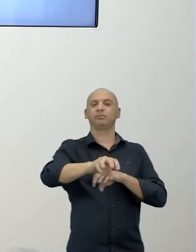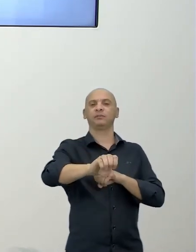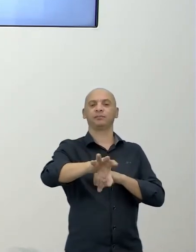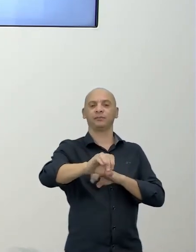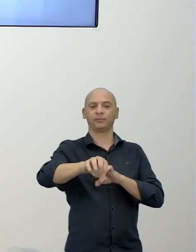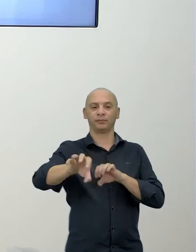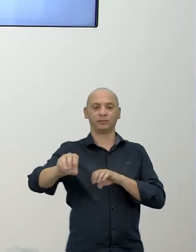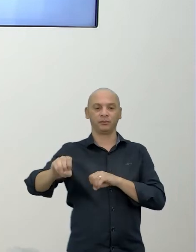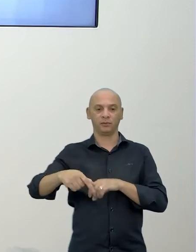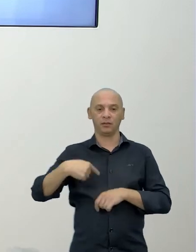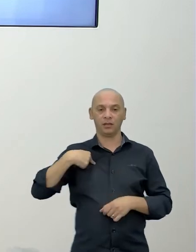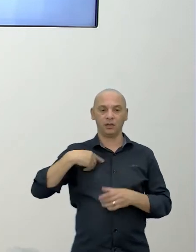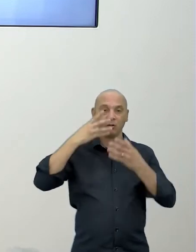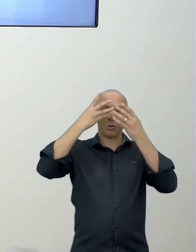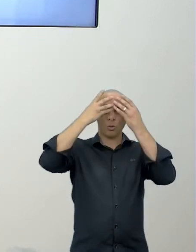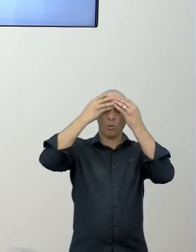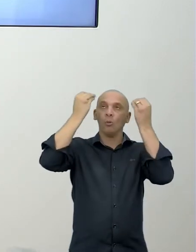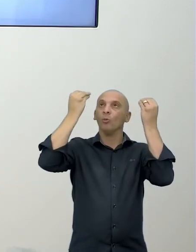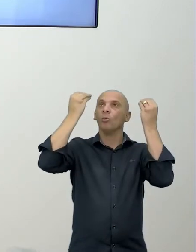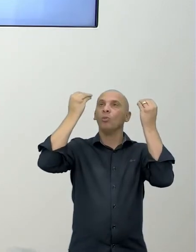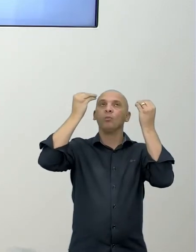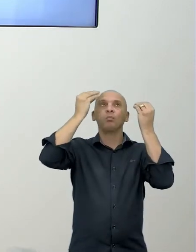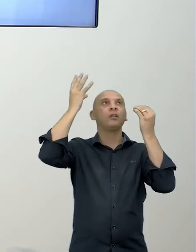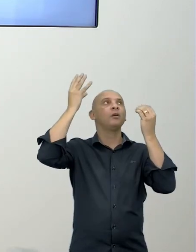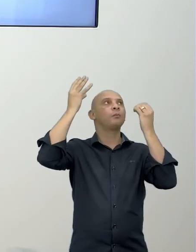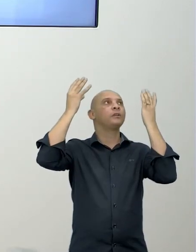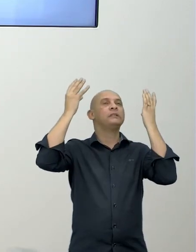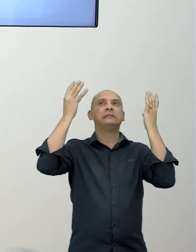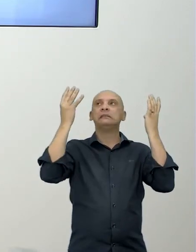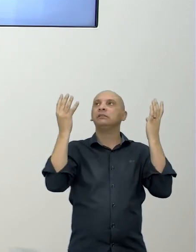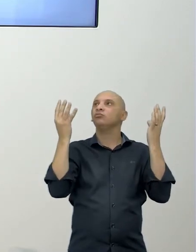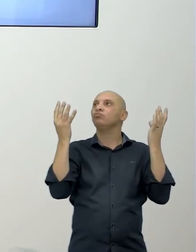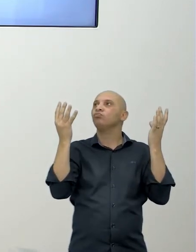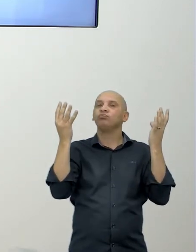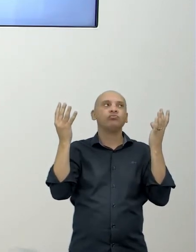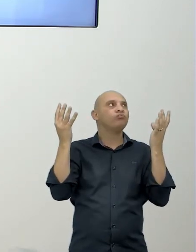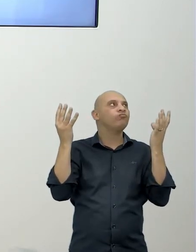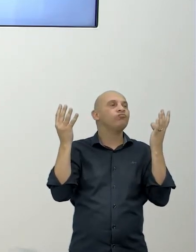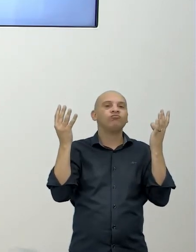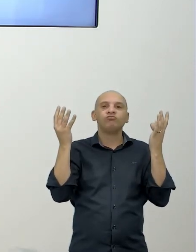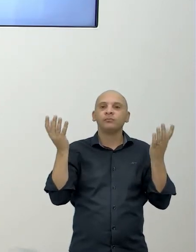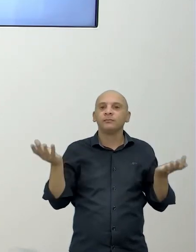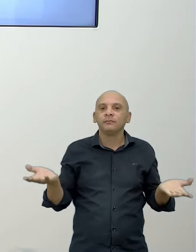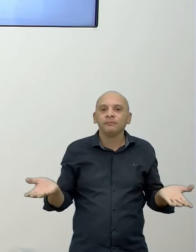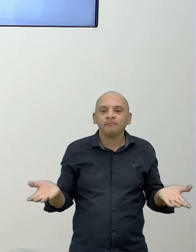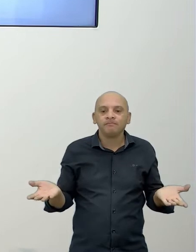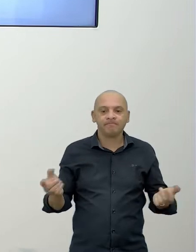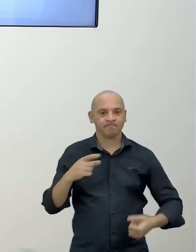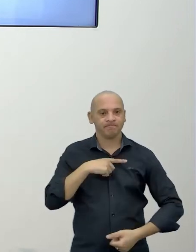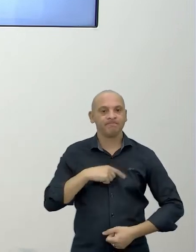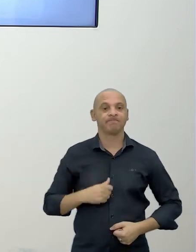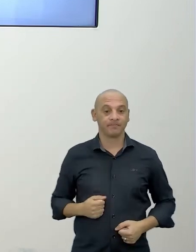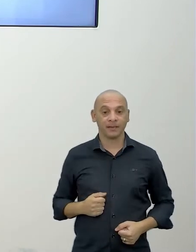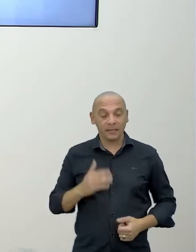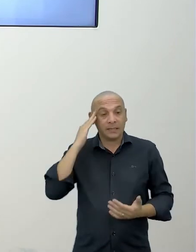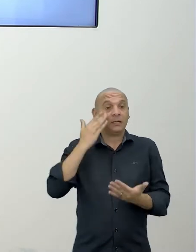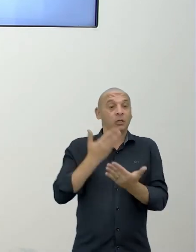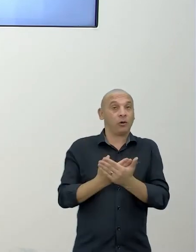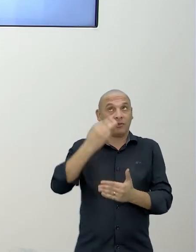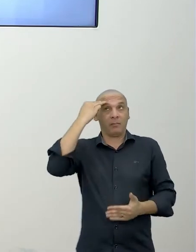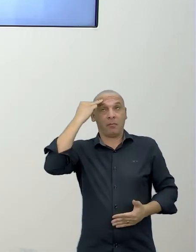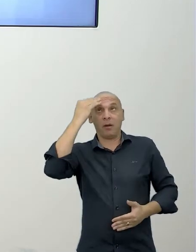existem várias vezes que eu venho aqui dar aula, que eu sei exatamente o que eu vou falar, e aí eu tô aqui na frente e simplesmente todas as coisas que eu pensei